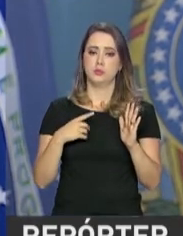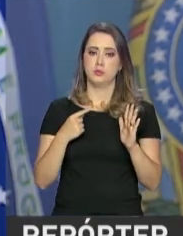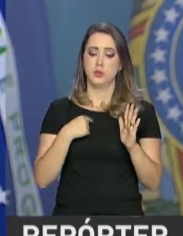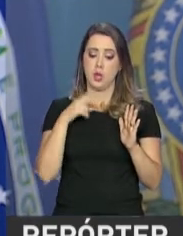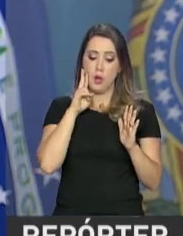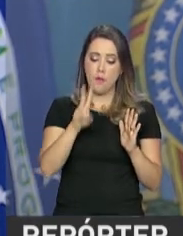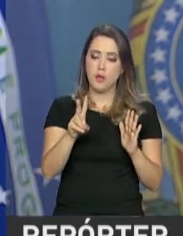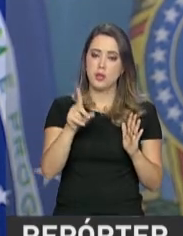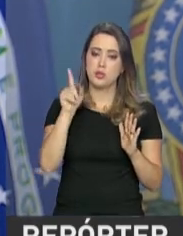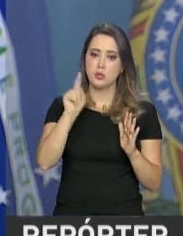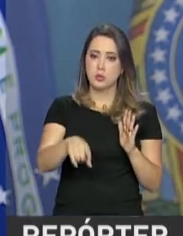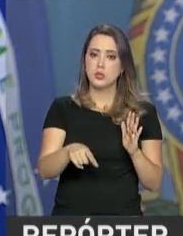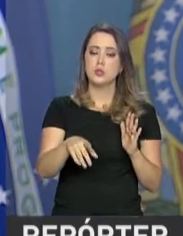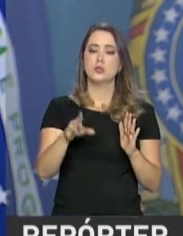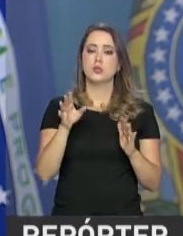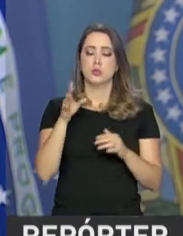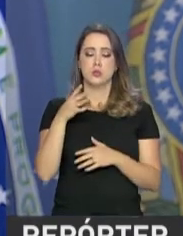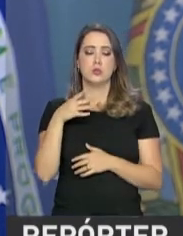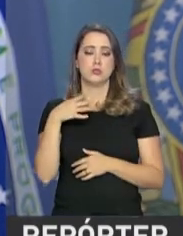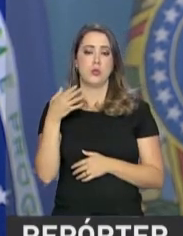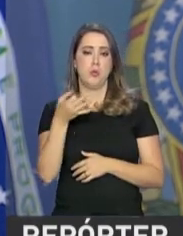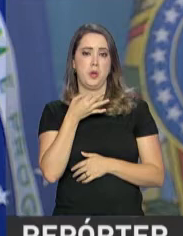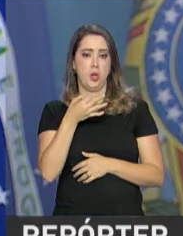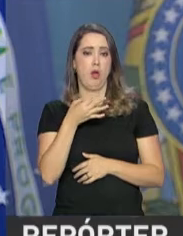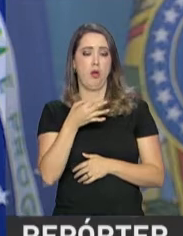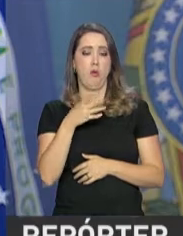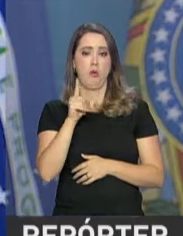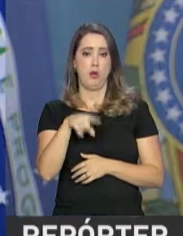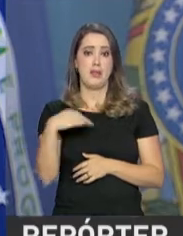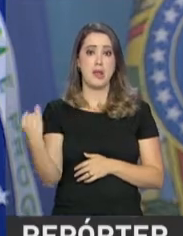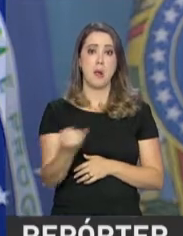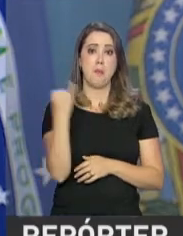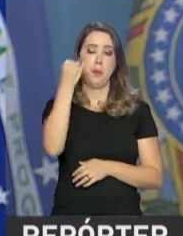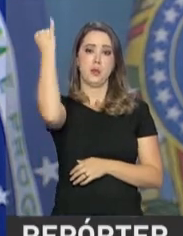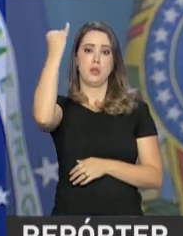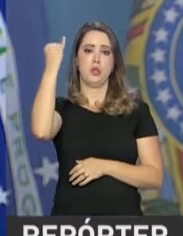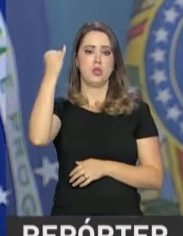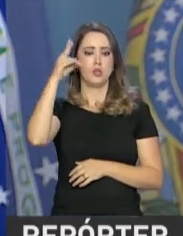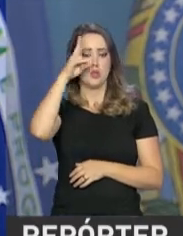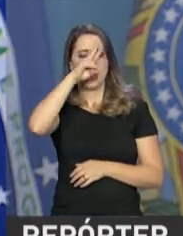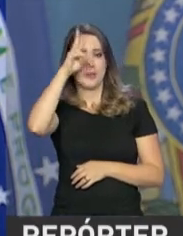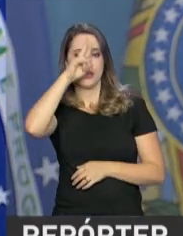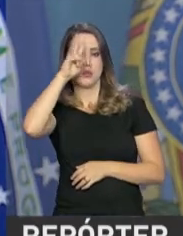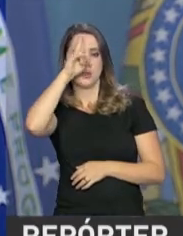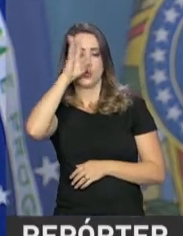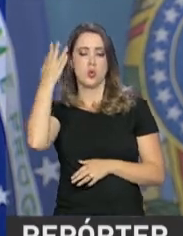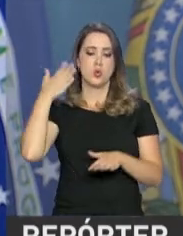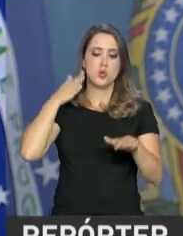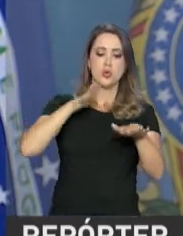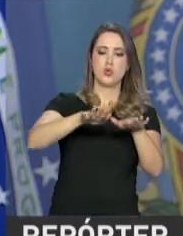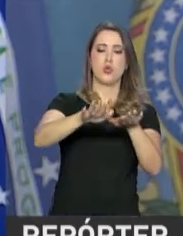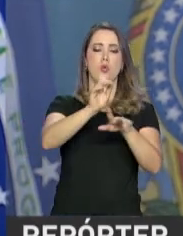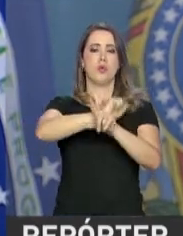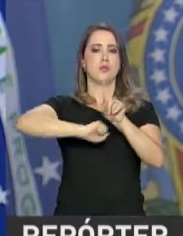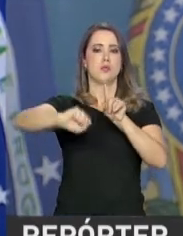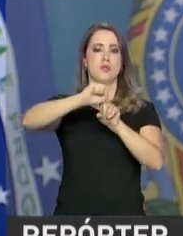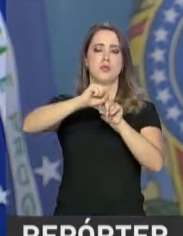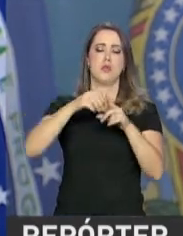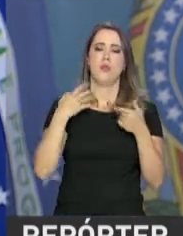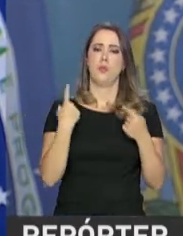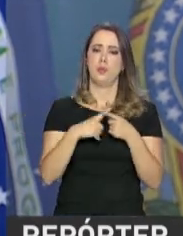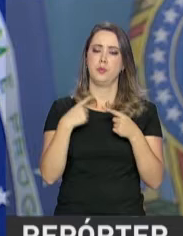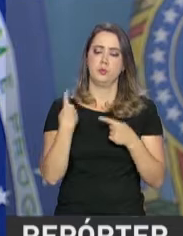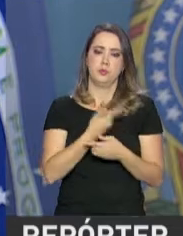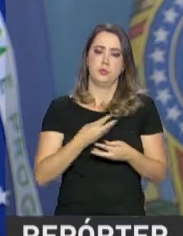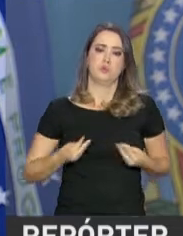que eu considero, e acho que todos nós consideramos, um documento histórico de inclusão social, porque